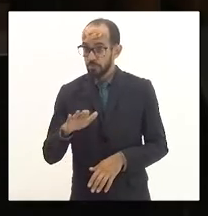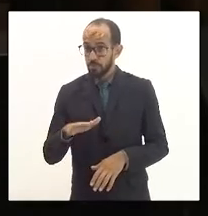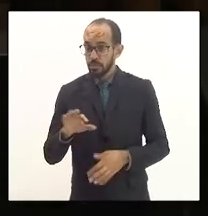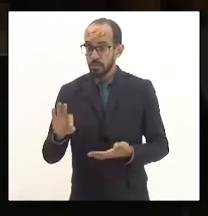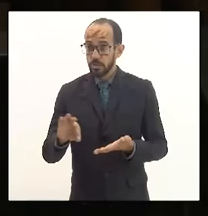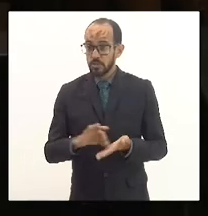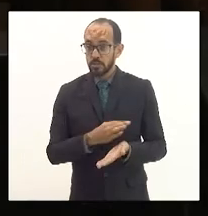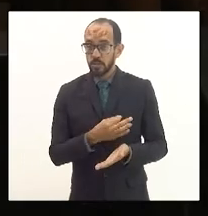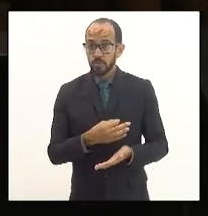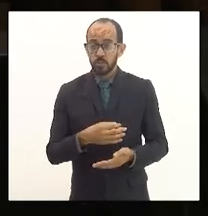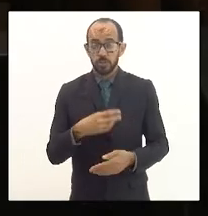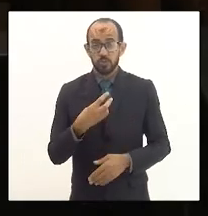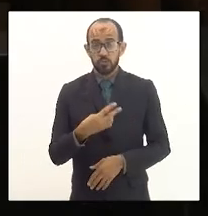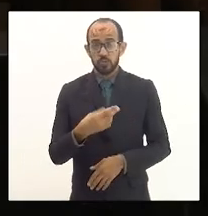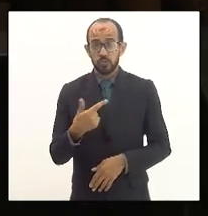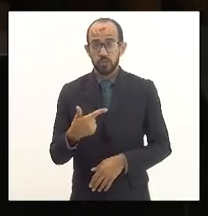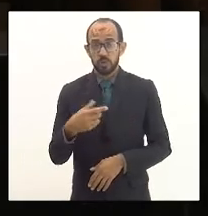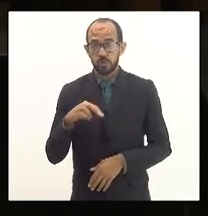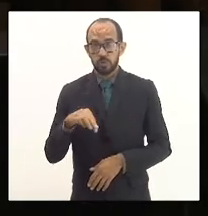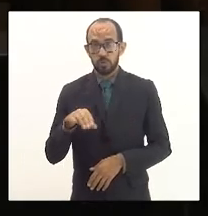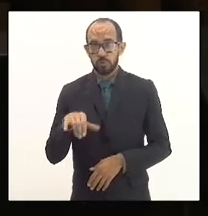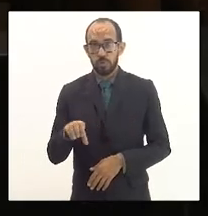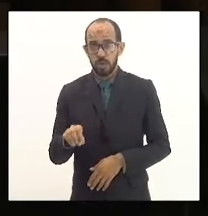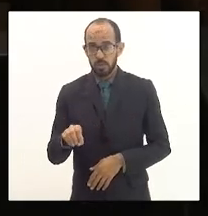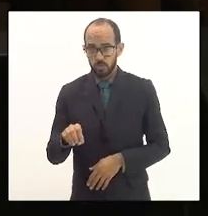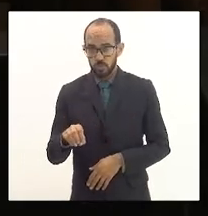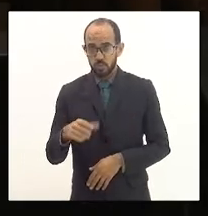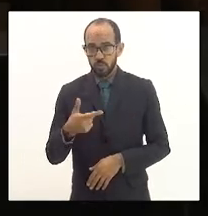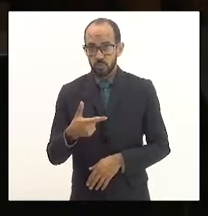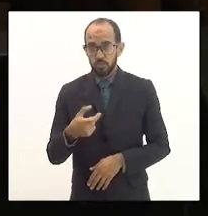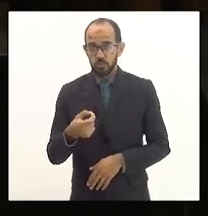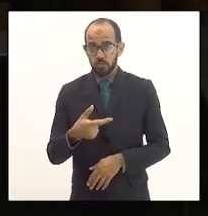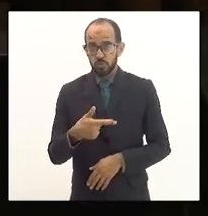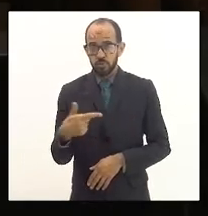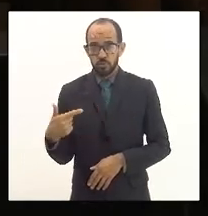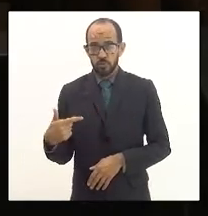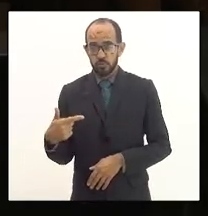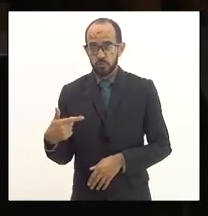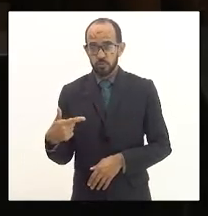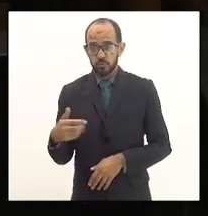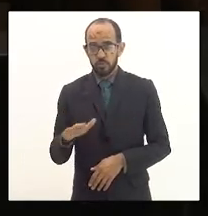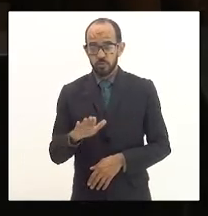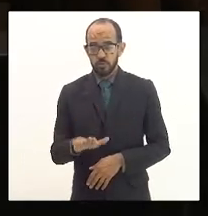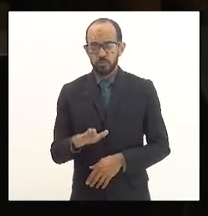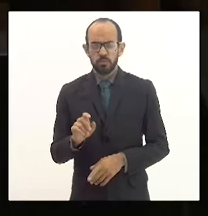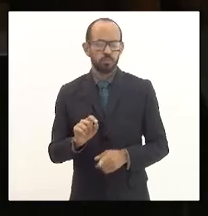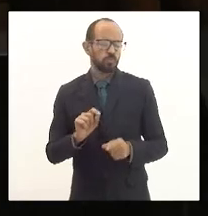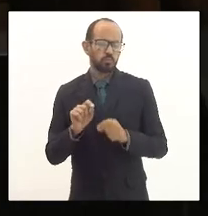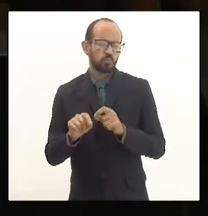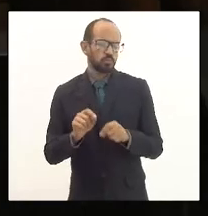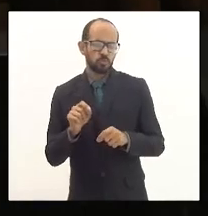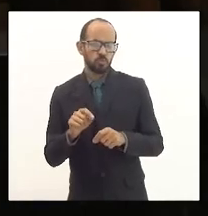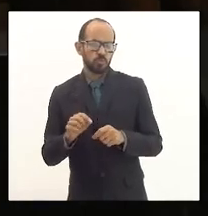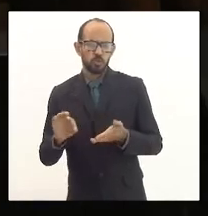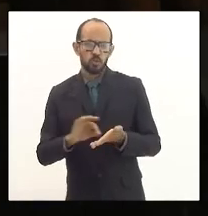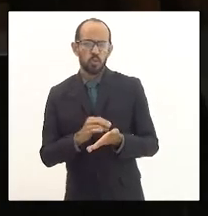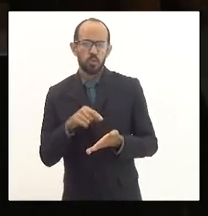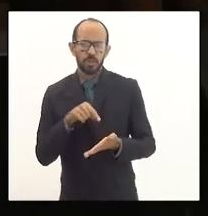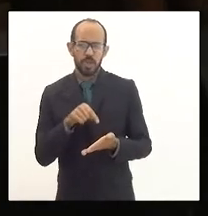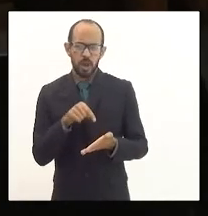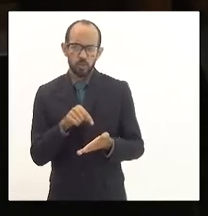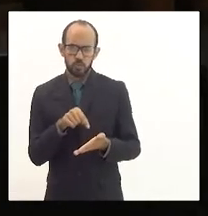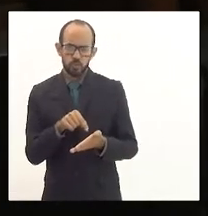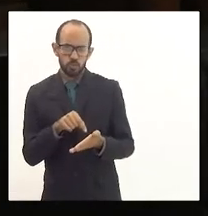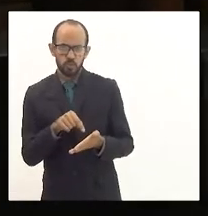de maio de 2022 o objeto desse desse contrato